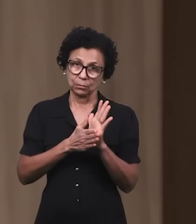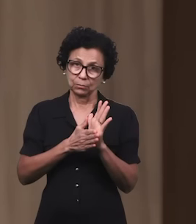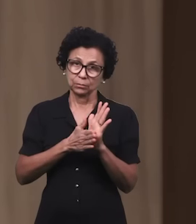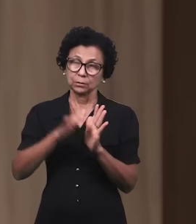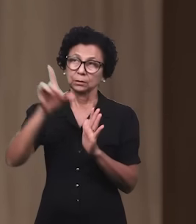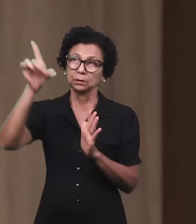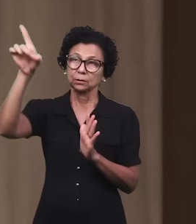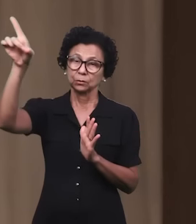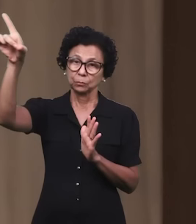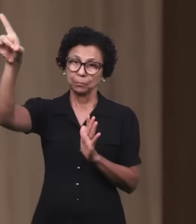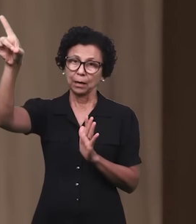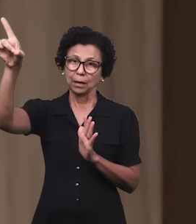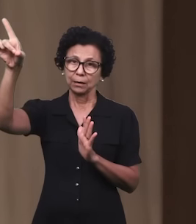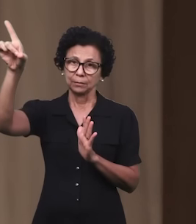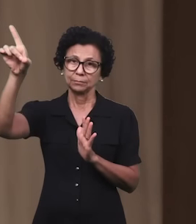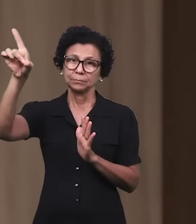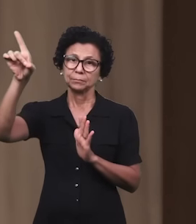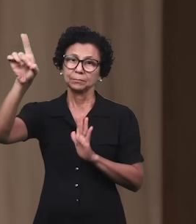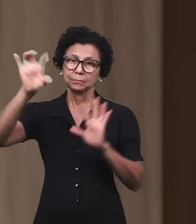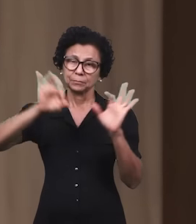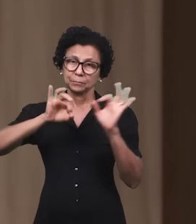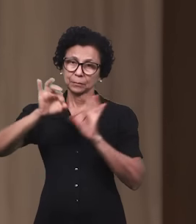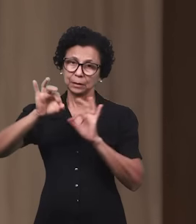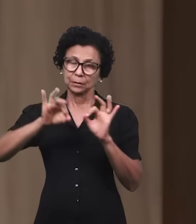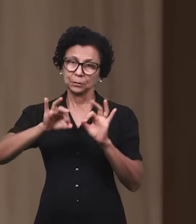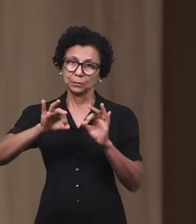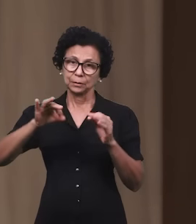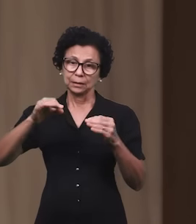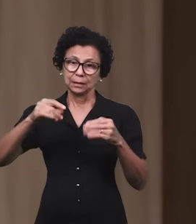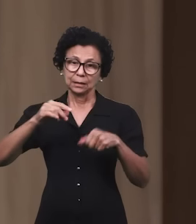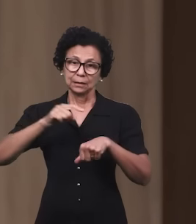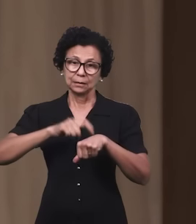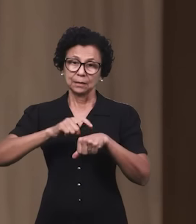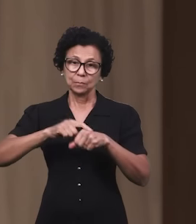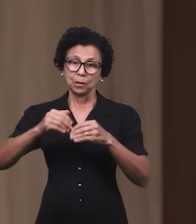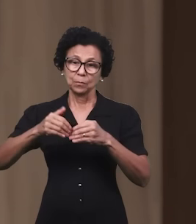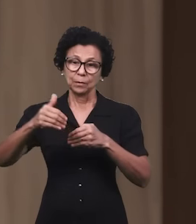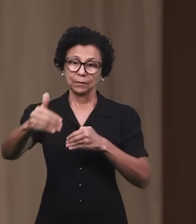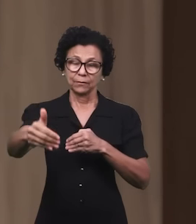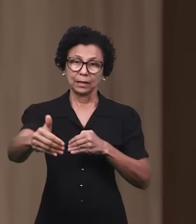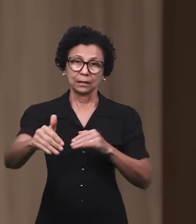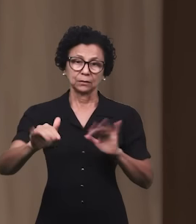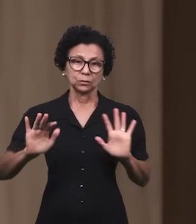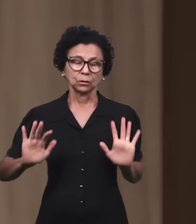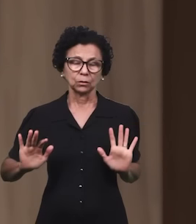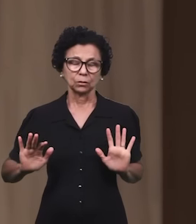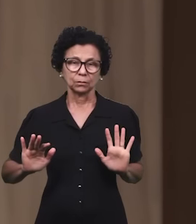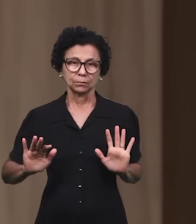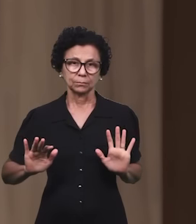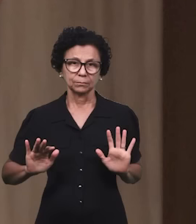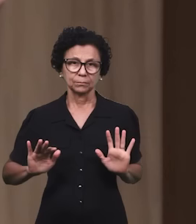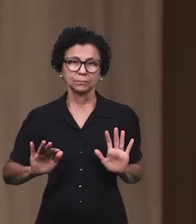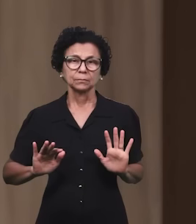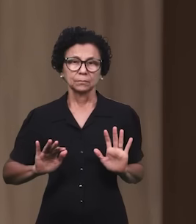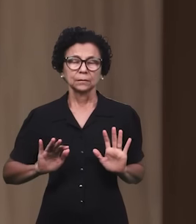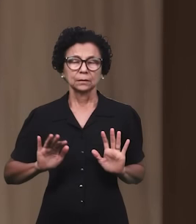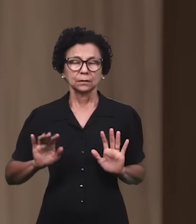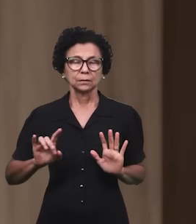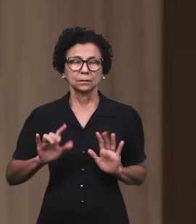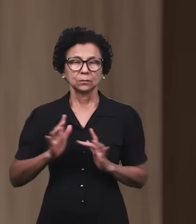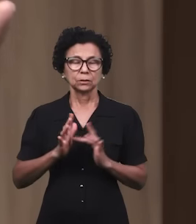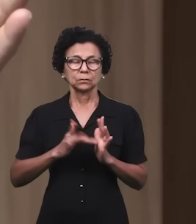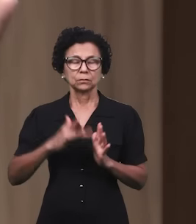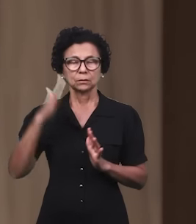Pai havia estabelecido para ele. A partir deste momento, quando ele fala a hora, é porque ele já sabia que